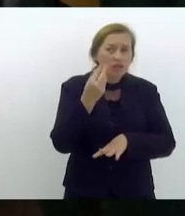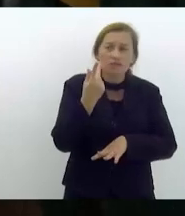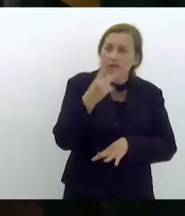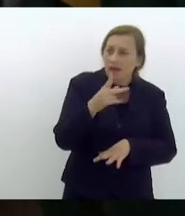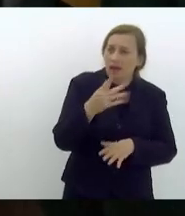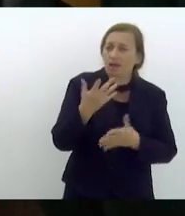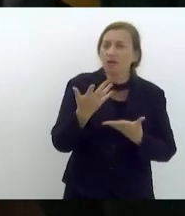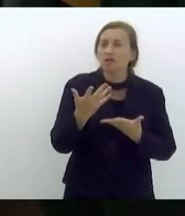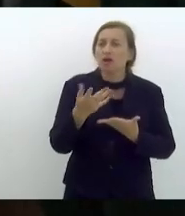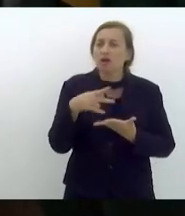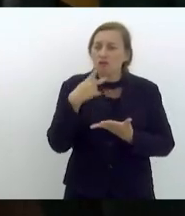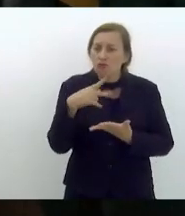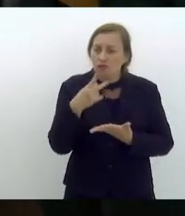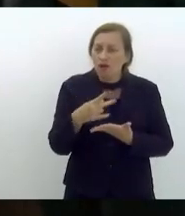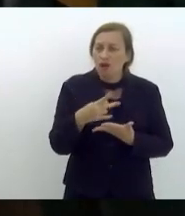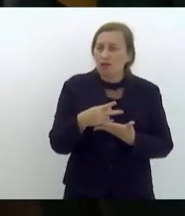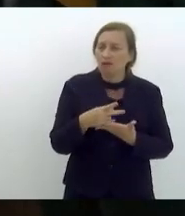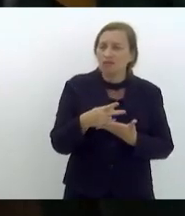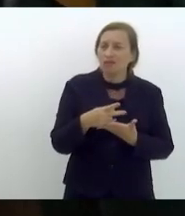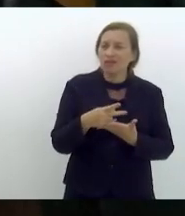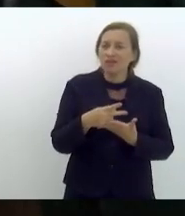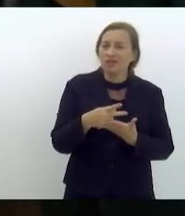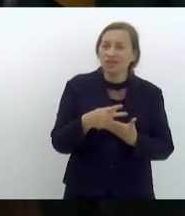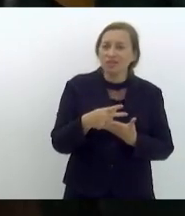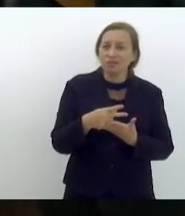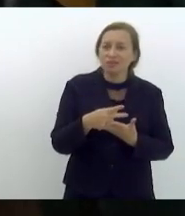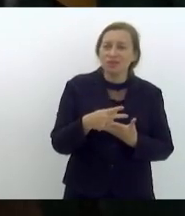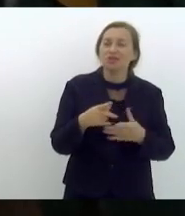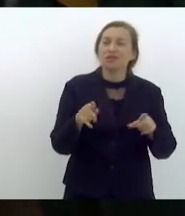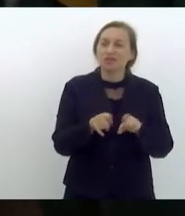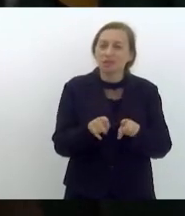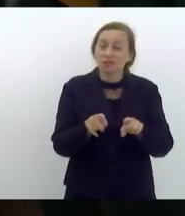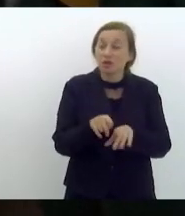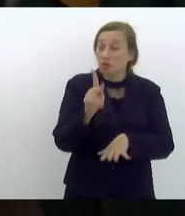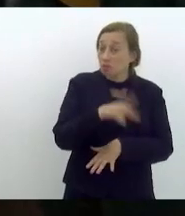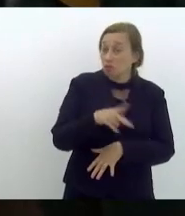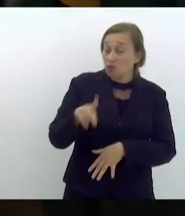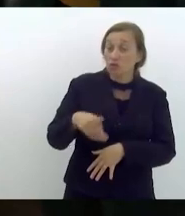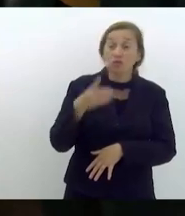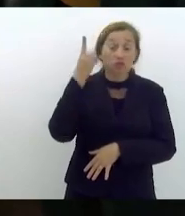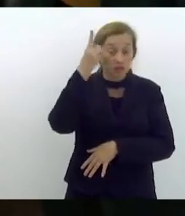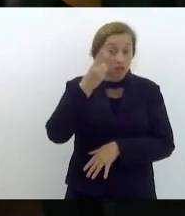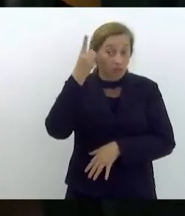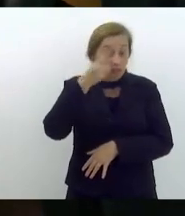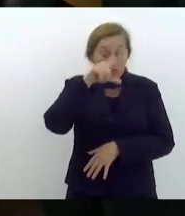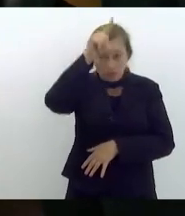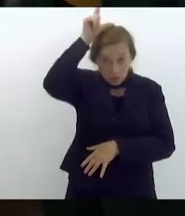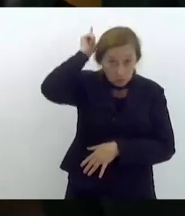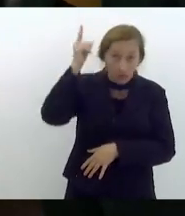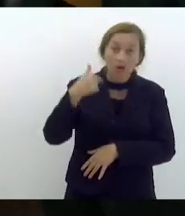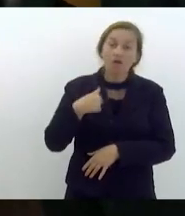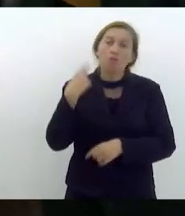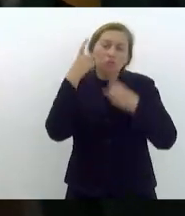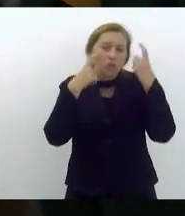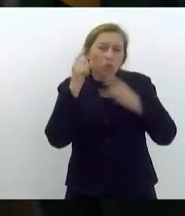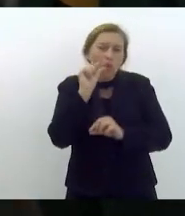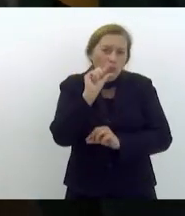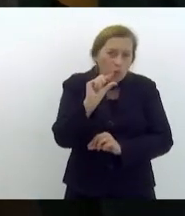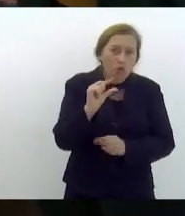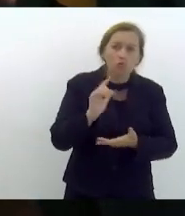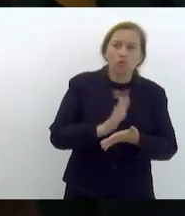digo isso com todo o meu carinho e também ao Nobre e professor Deputado Municipal me preocupou um pouco